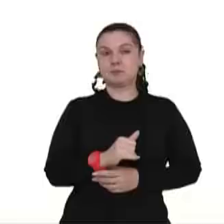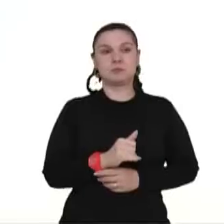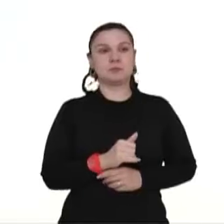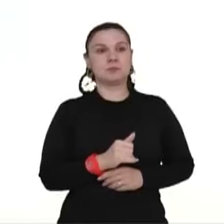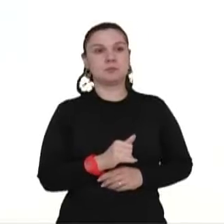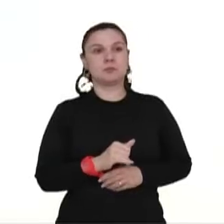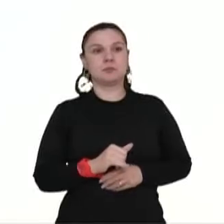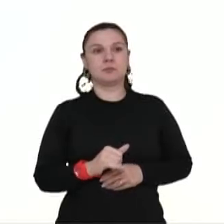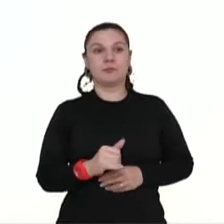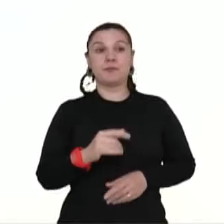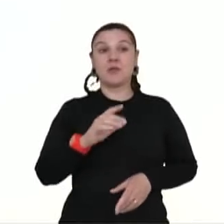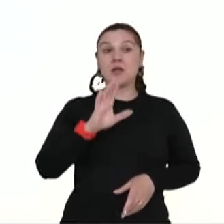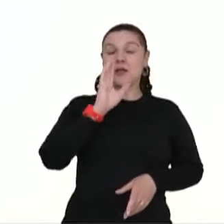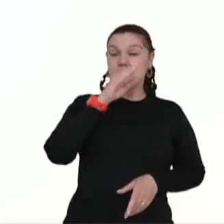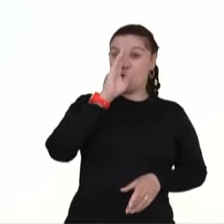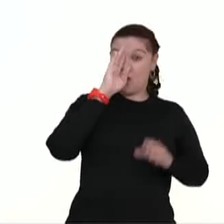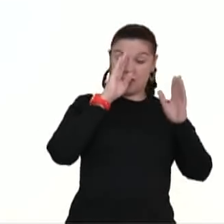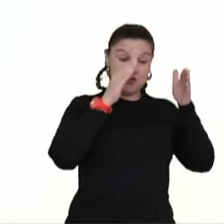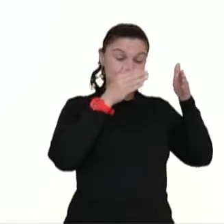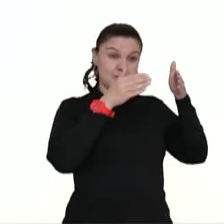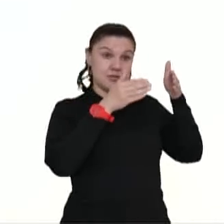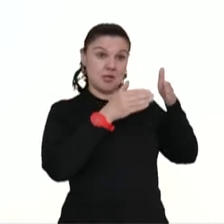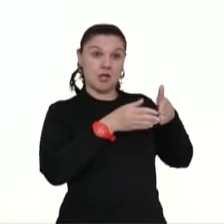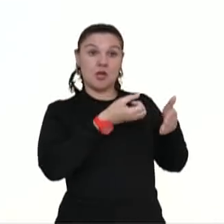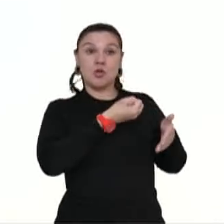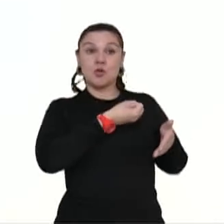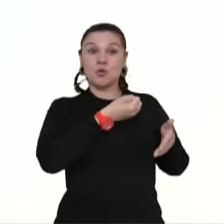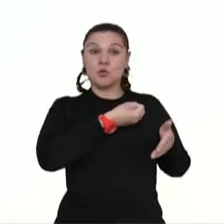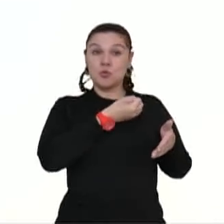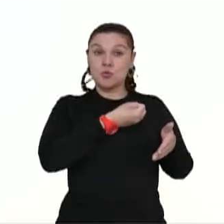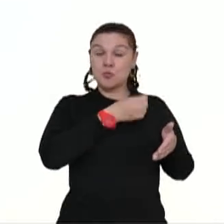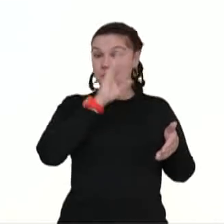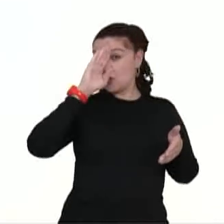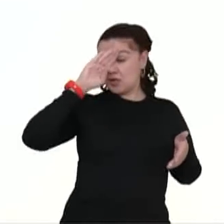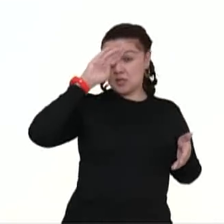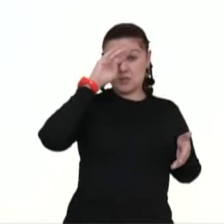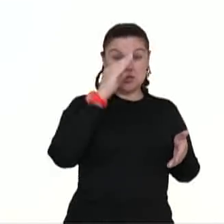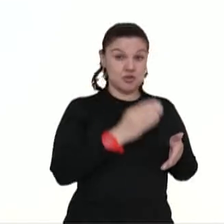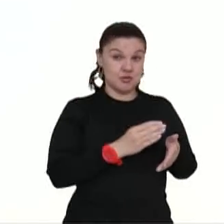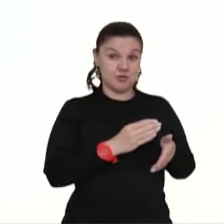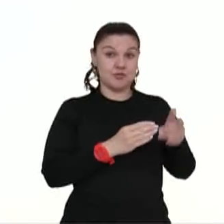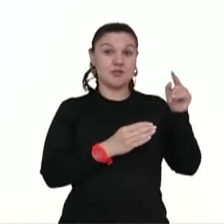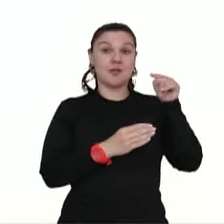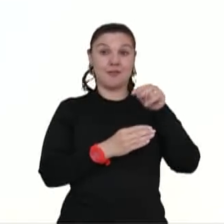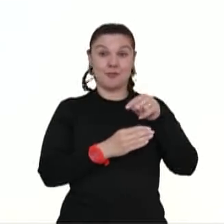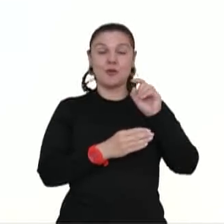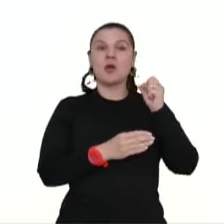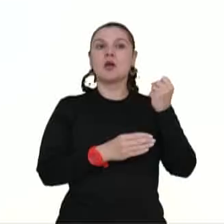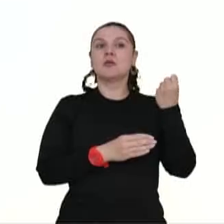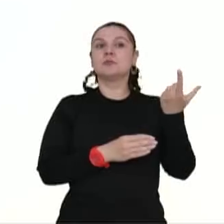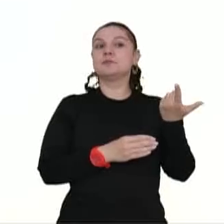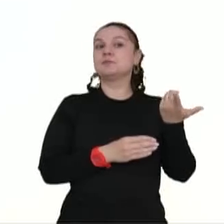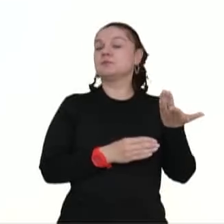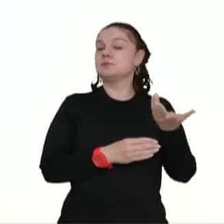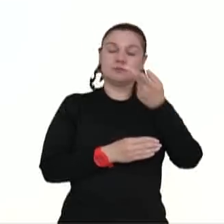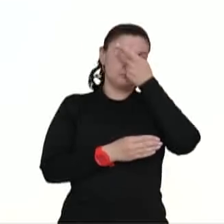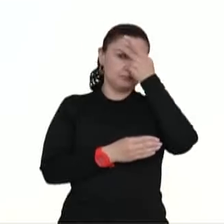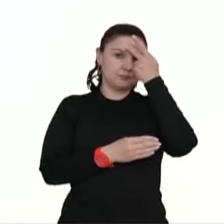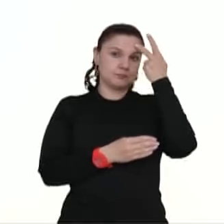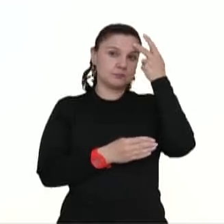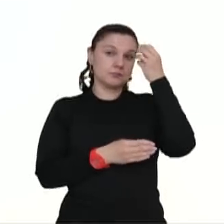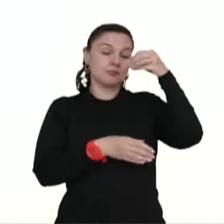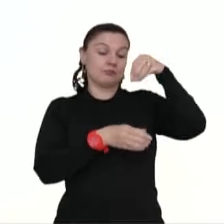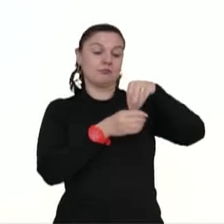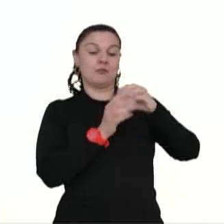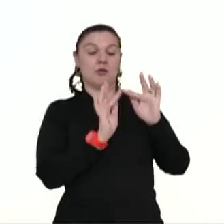definições? Ó, a discreta, os dados numéricos são números inteiros, tá bom? Exemplo,